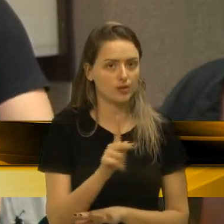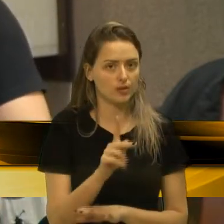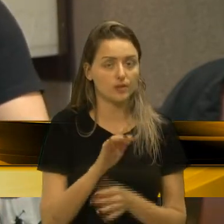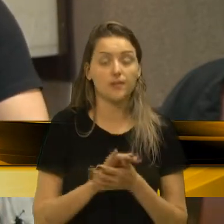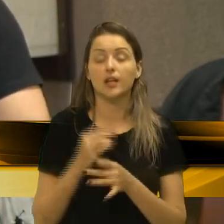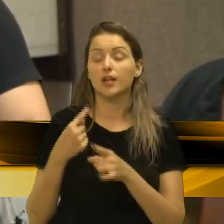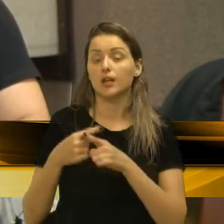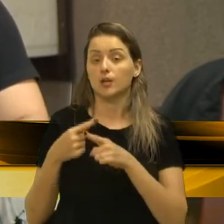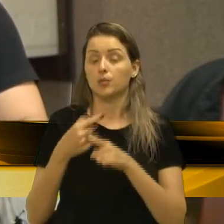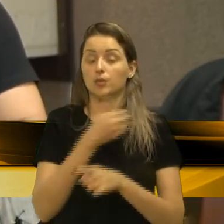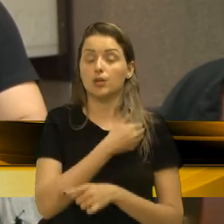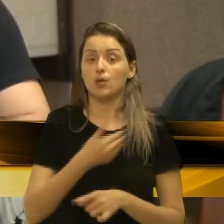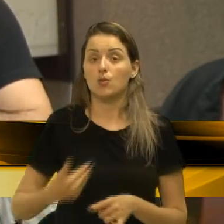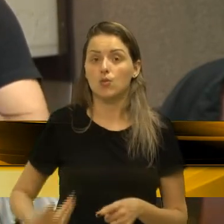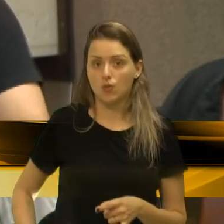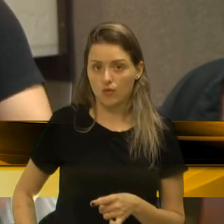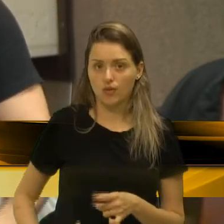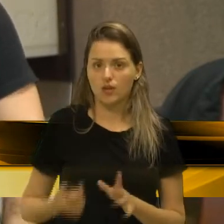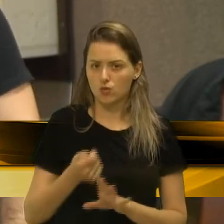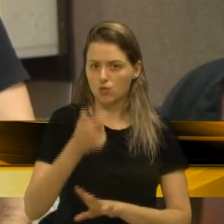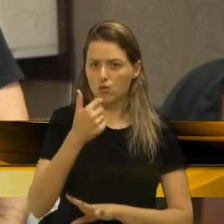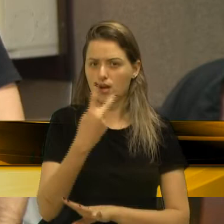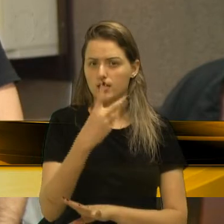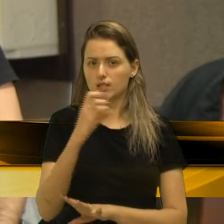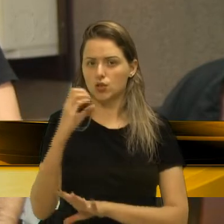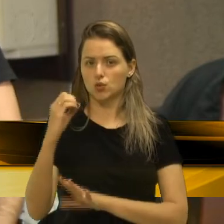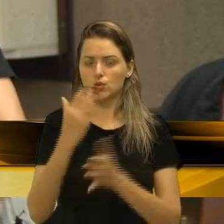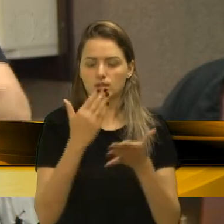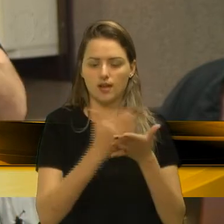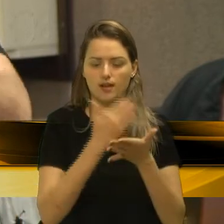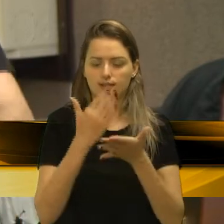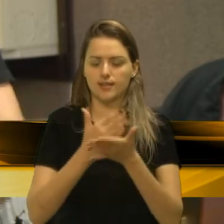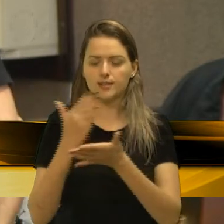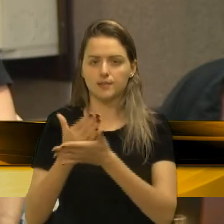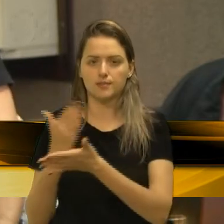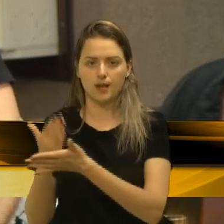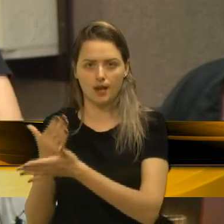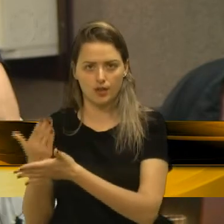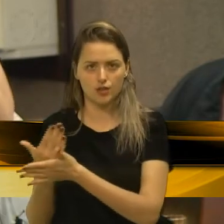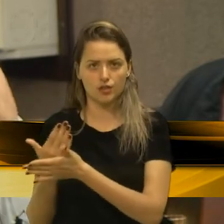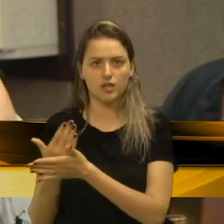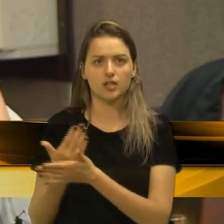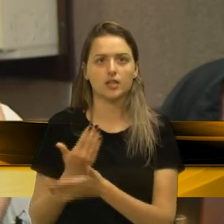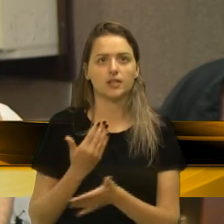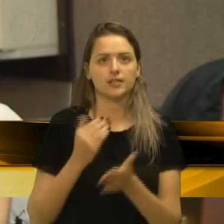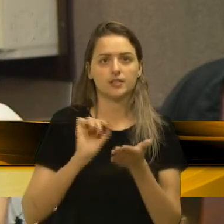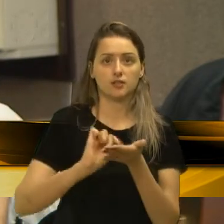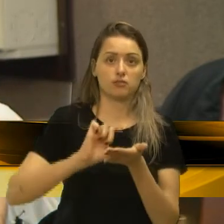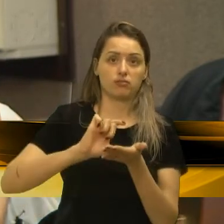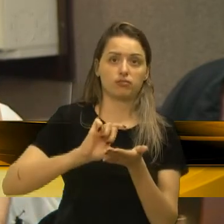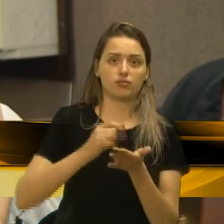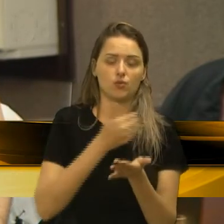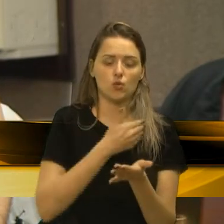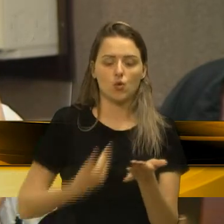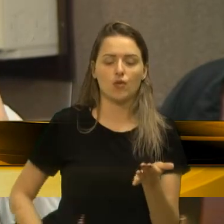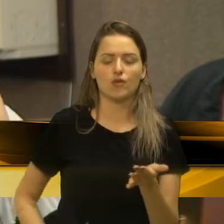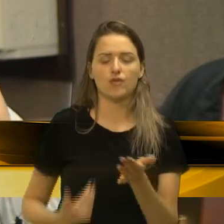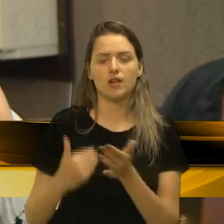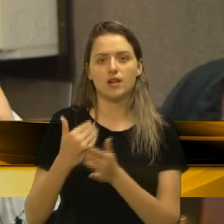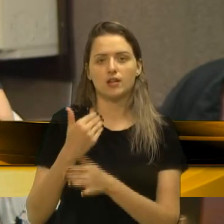o governo, em quase 200 páginas, no polígrafo que foi lançado pelo governo Eduardo